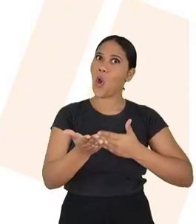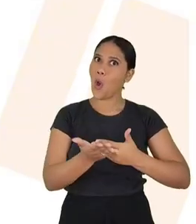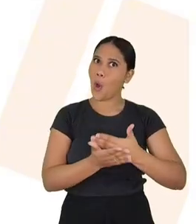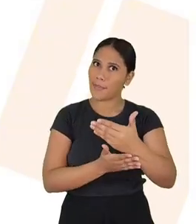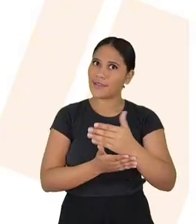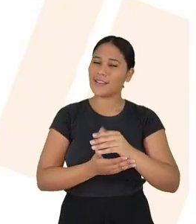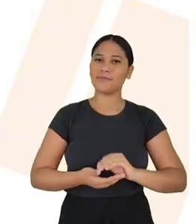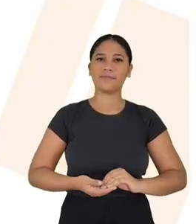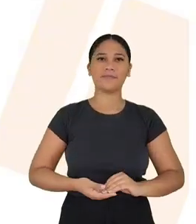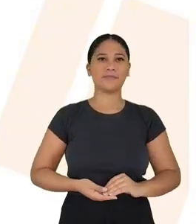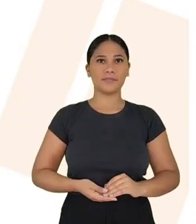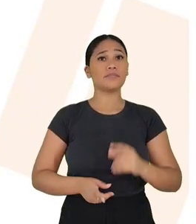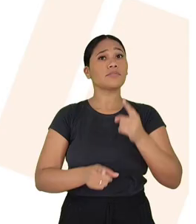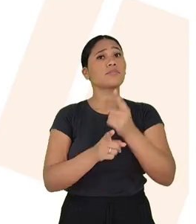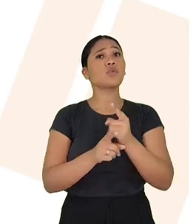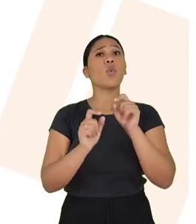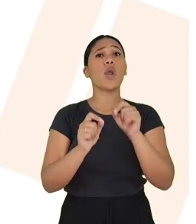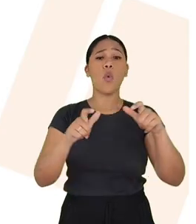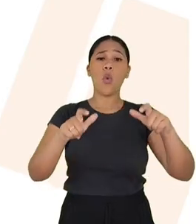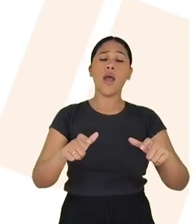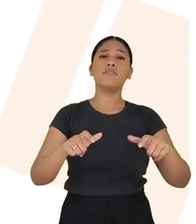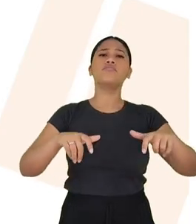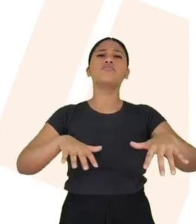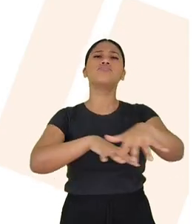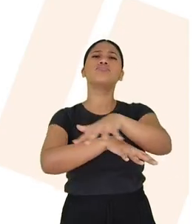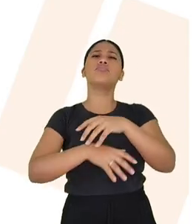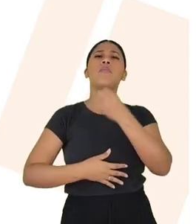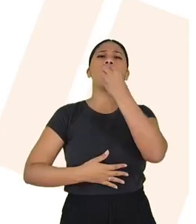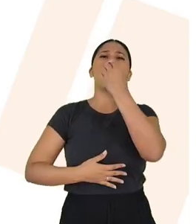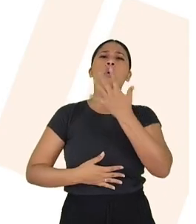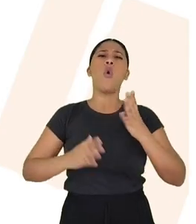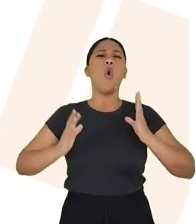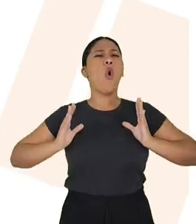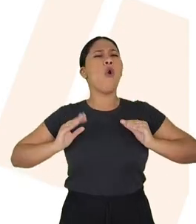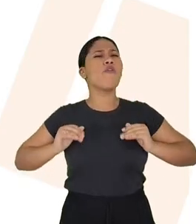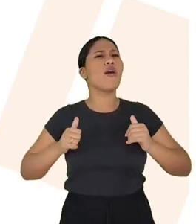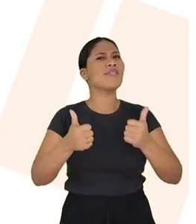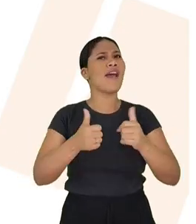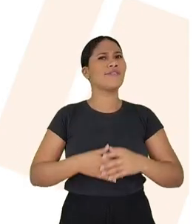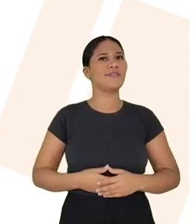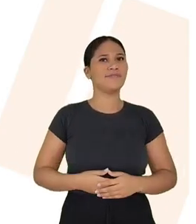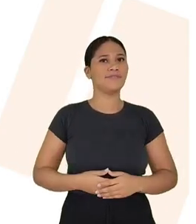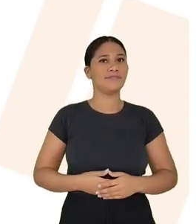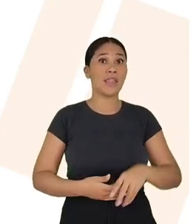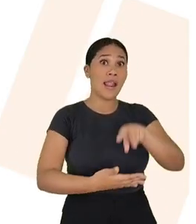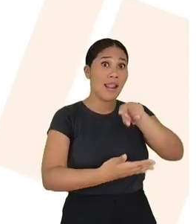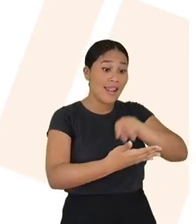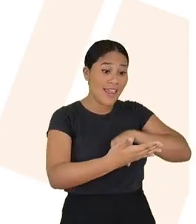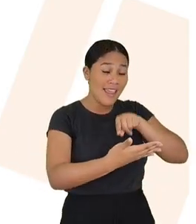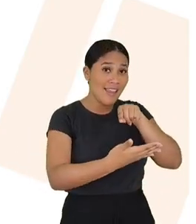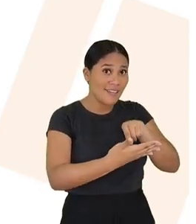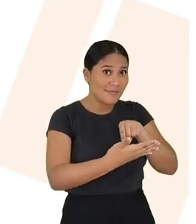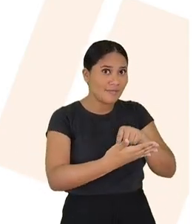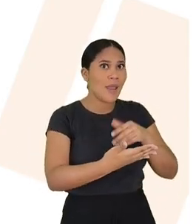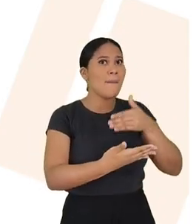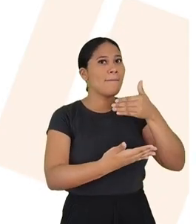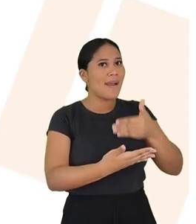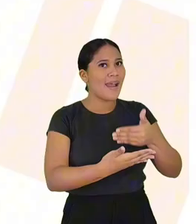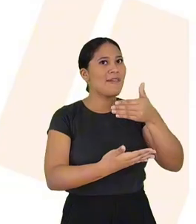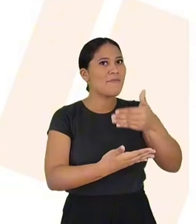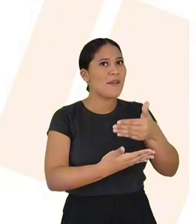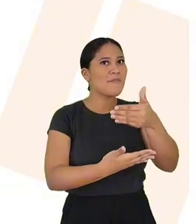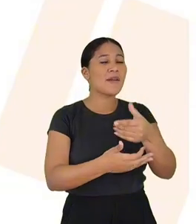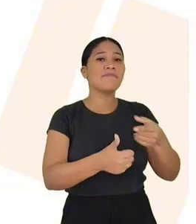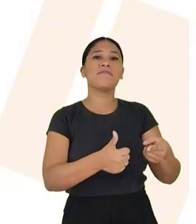Antes de começar as atividades, encontre um lugar confortável. Faça a leitura do conteúdo